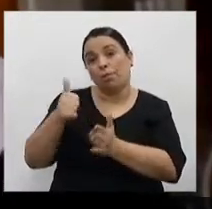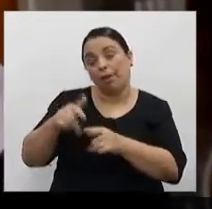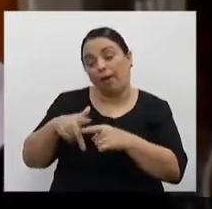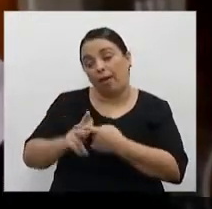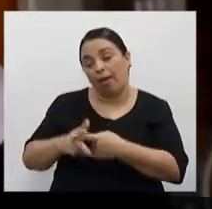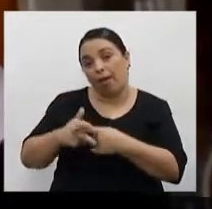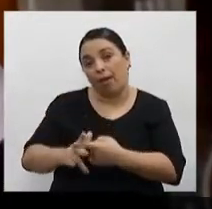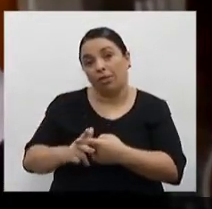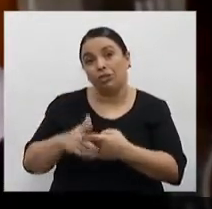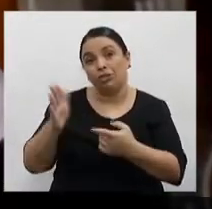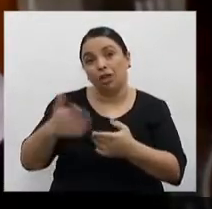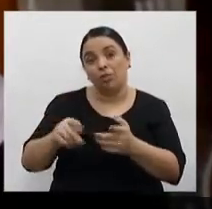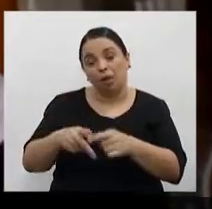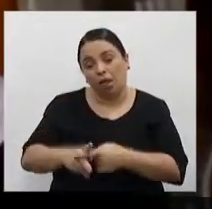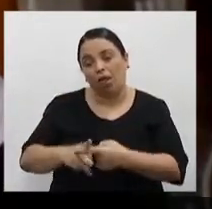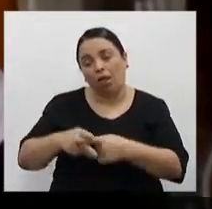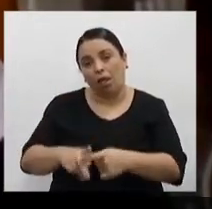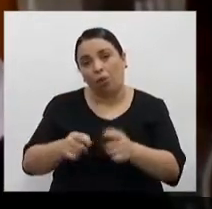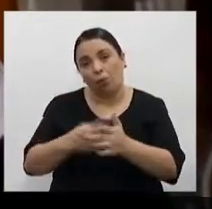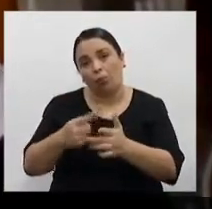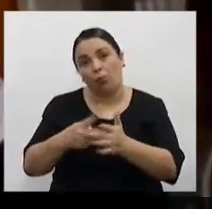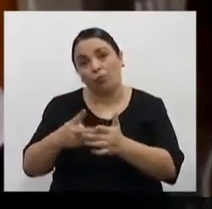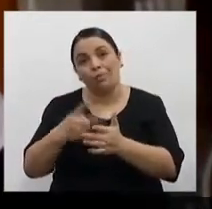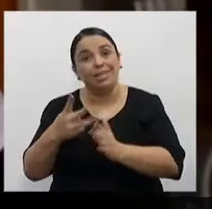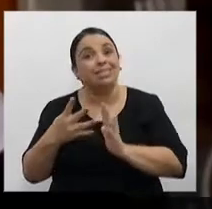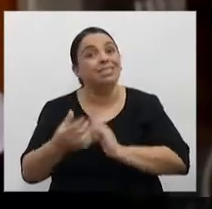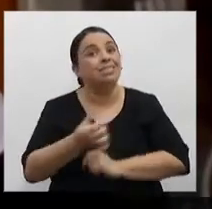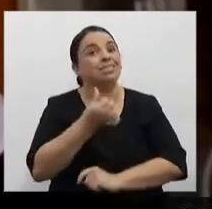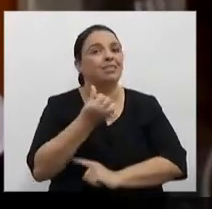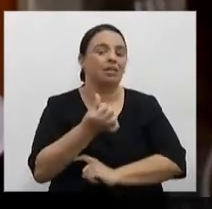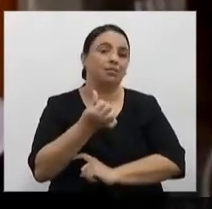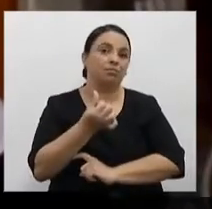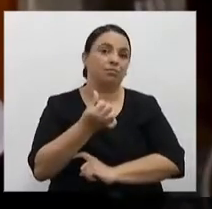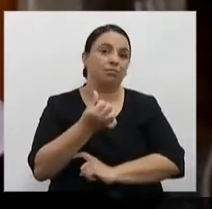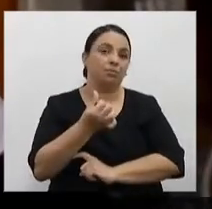é porque ele vem sendo aprimorado, ele vem sendo revisto.